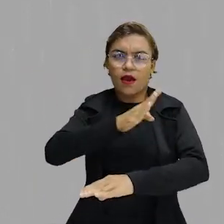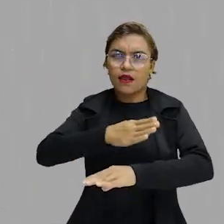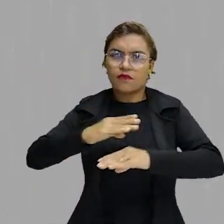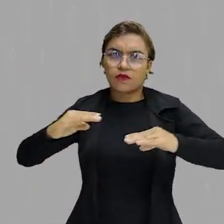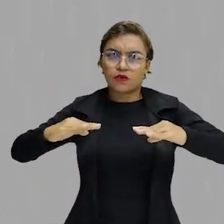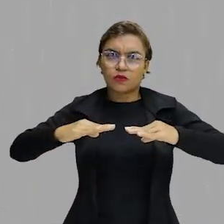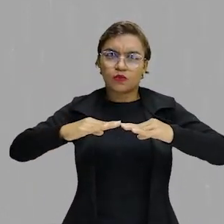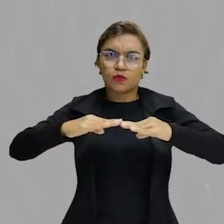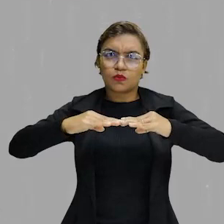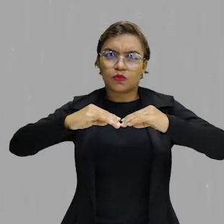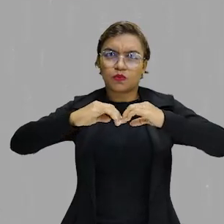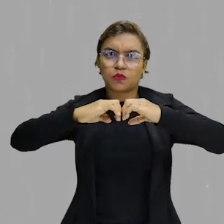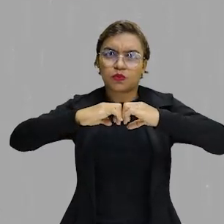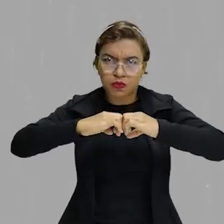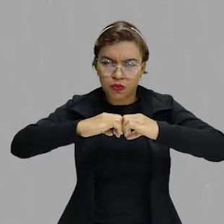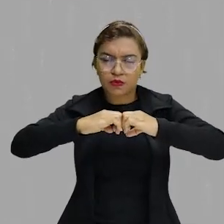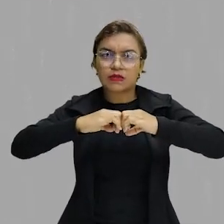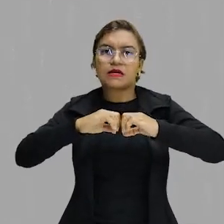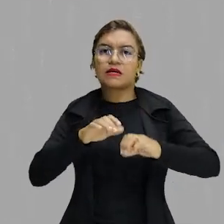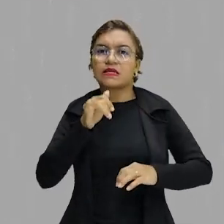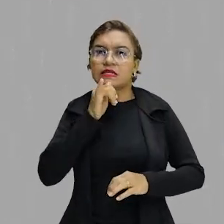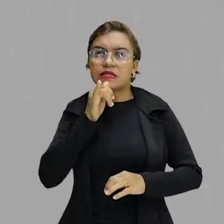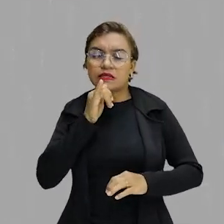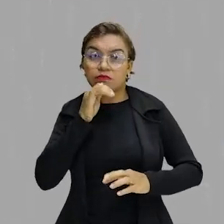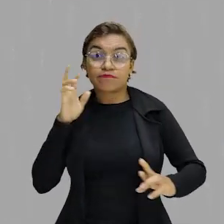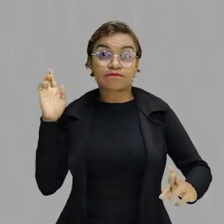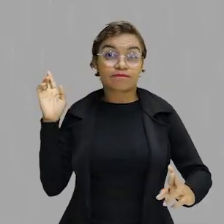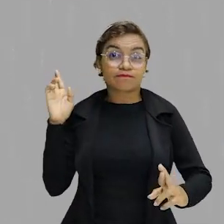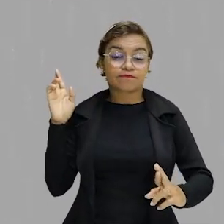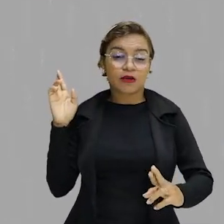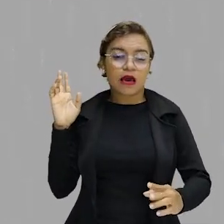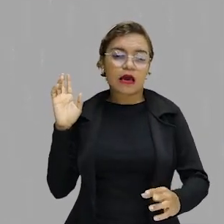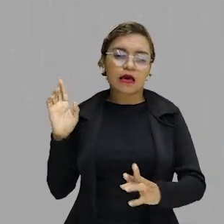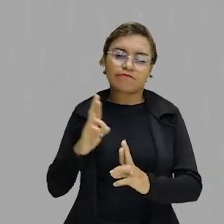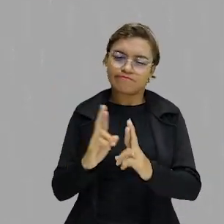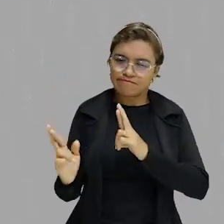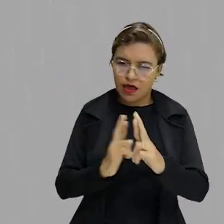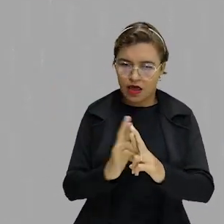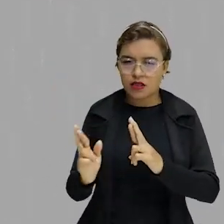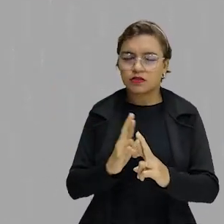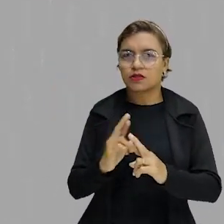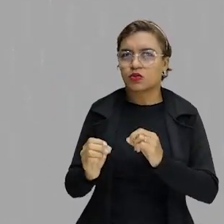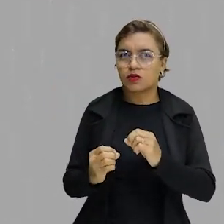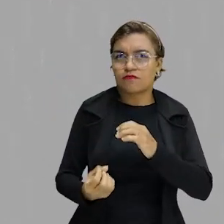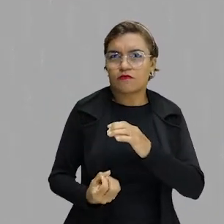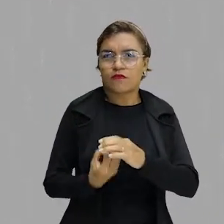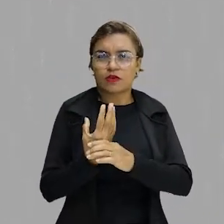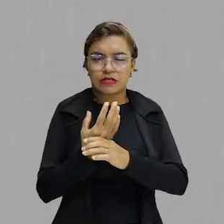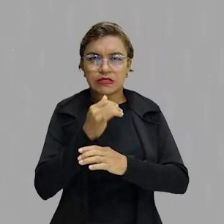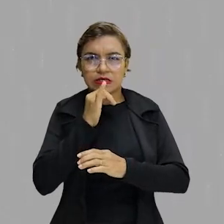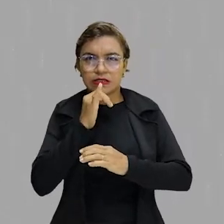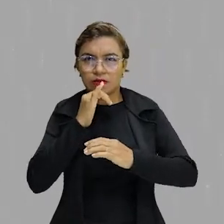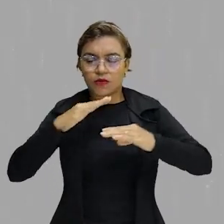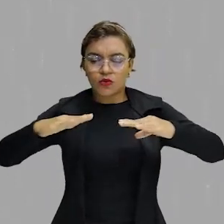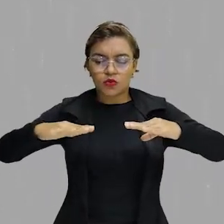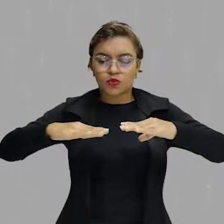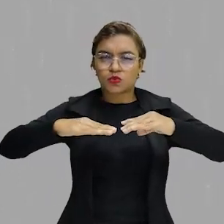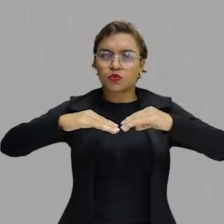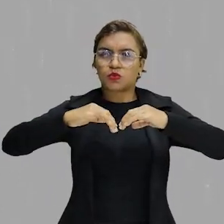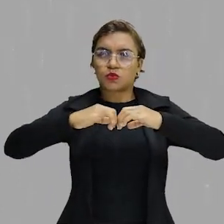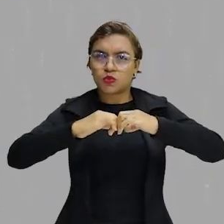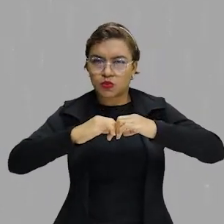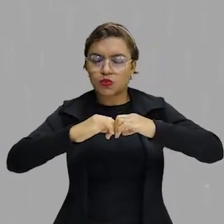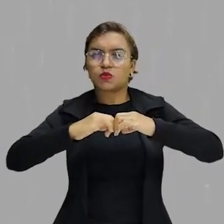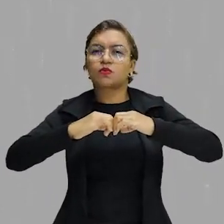A orogênese ela está diretamente relacionada com a formação, galera, de dobramentos modernos, de